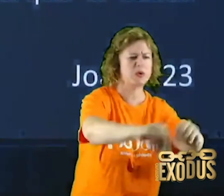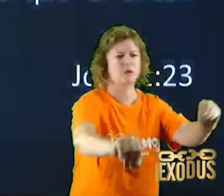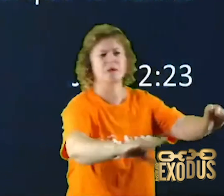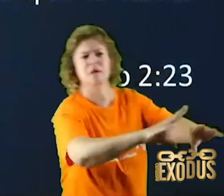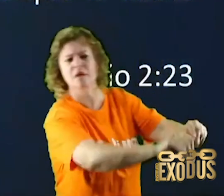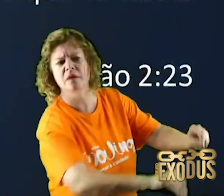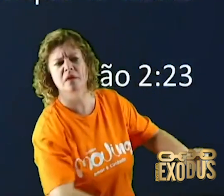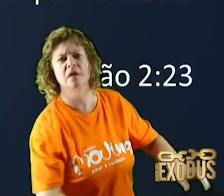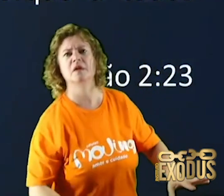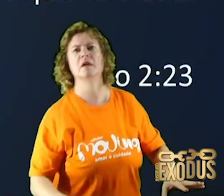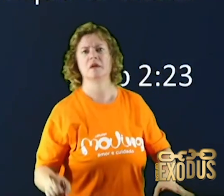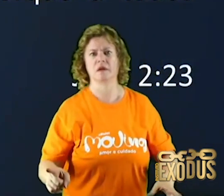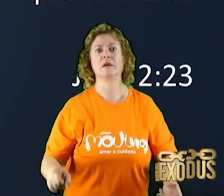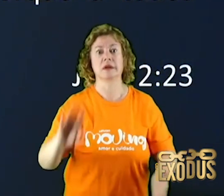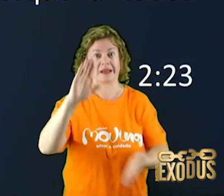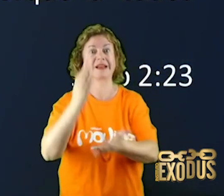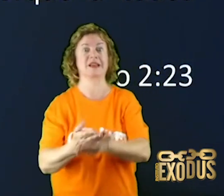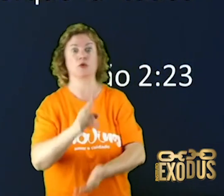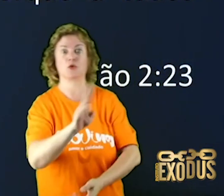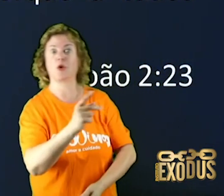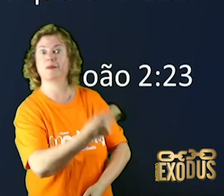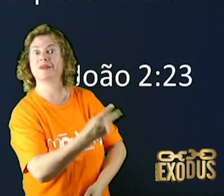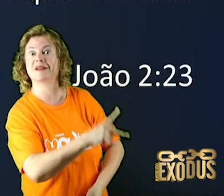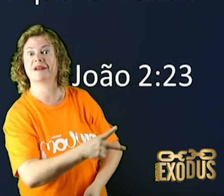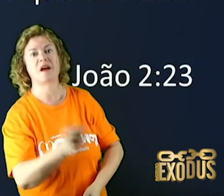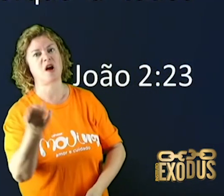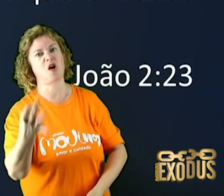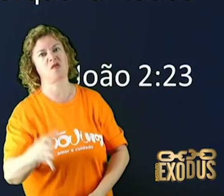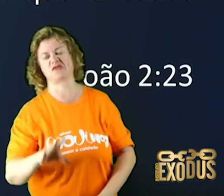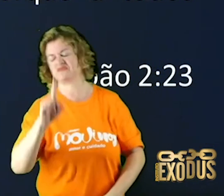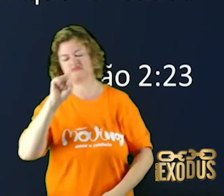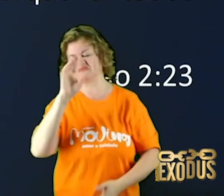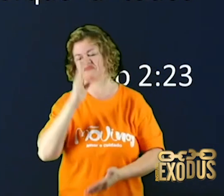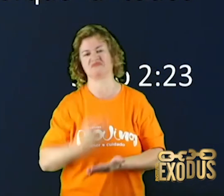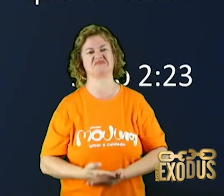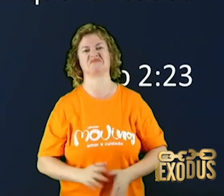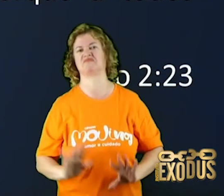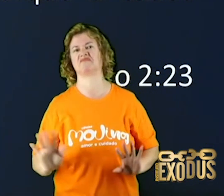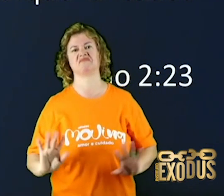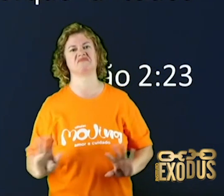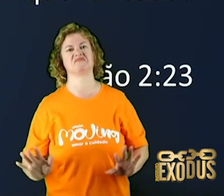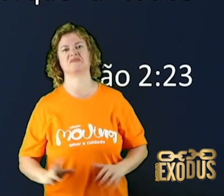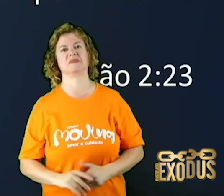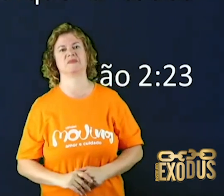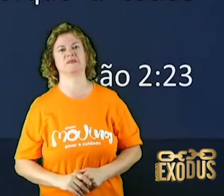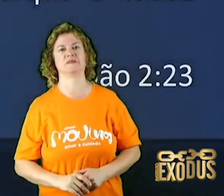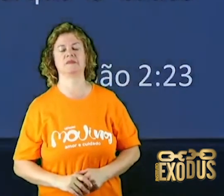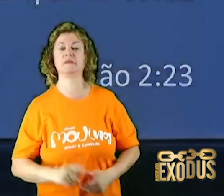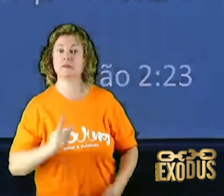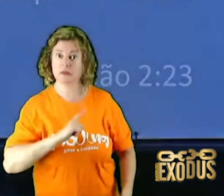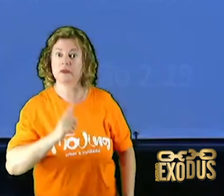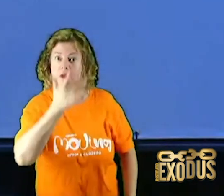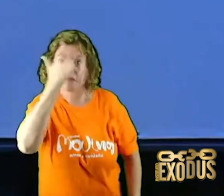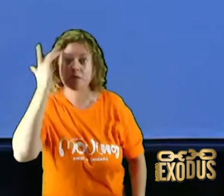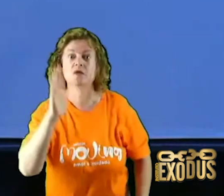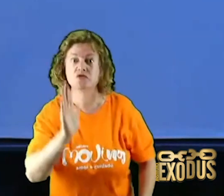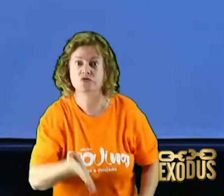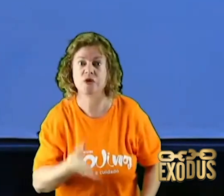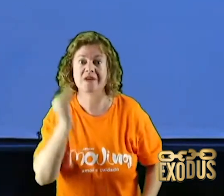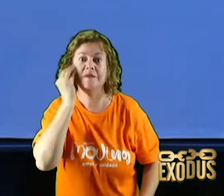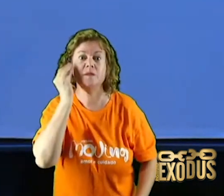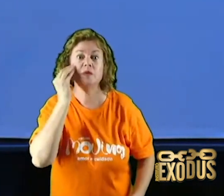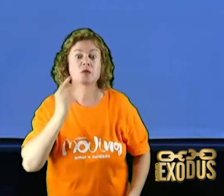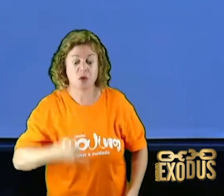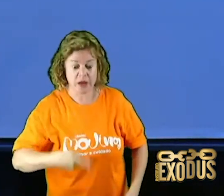conheciam. Tem gente que já experimentou milagre aqui, ó. Tem gente que já experimentou livramento de Deus aqui,